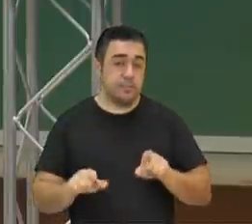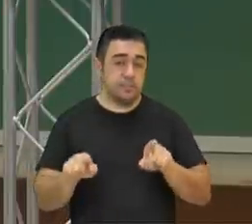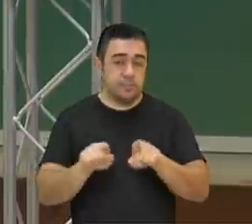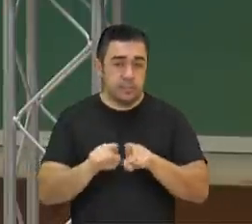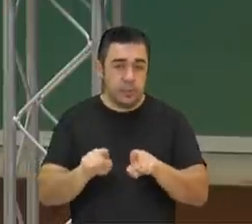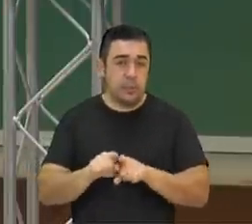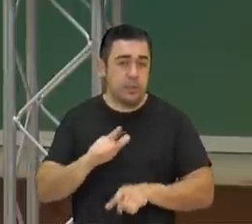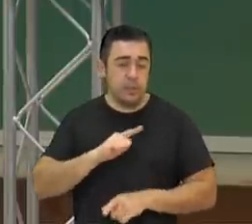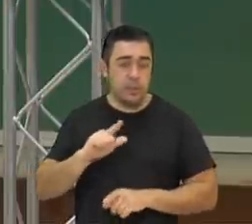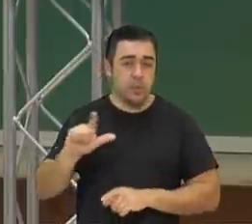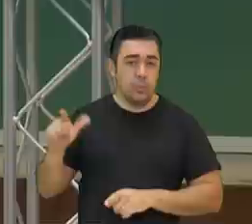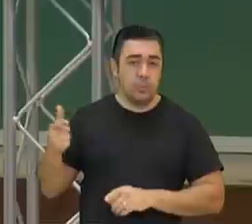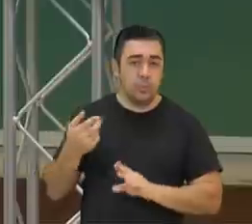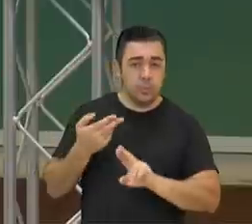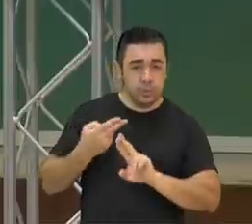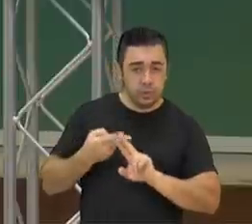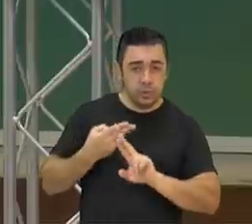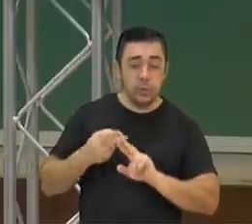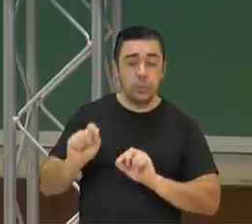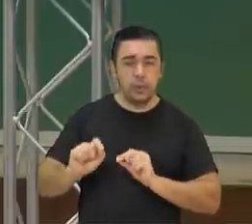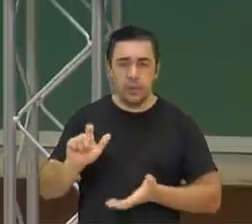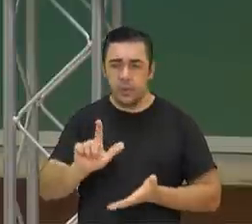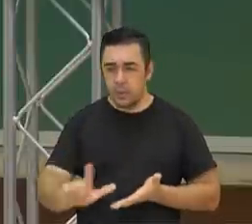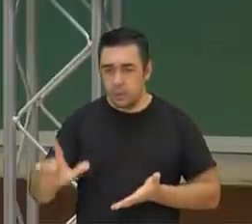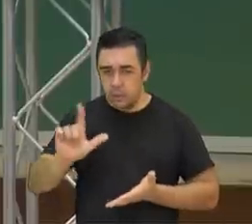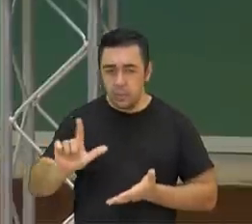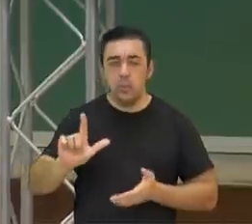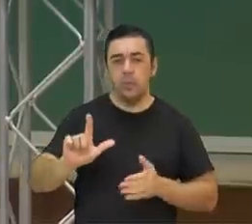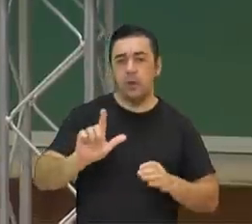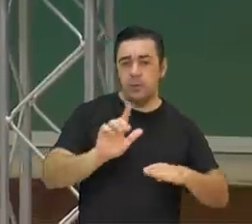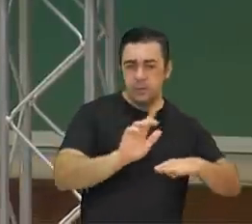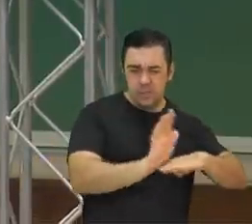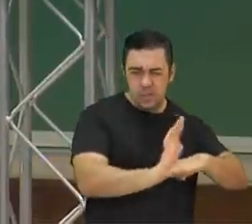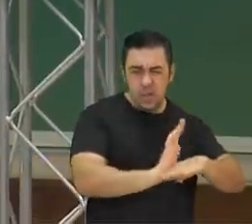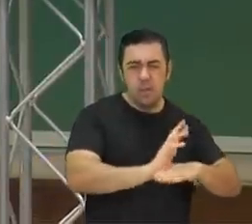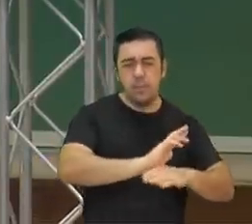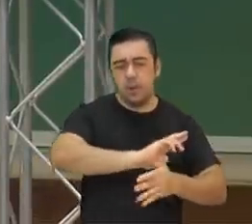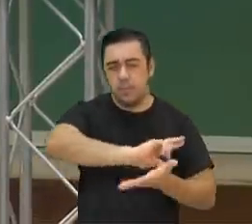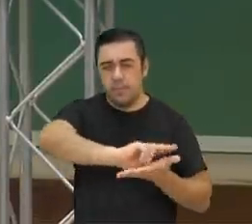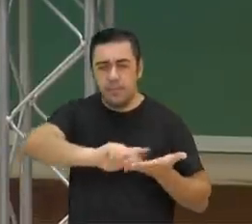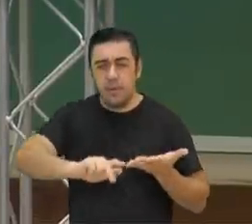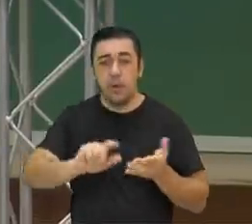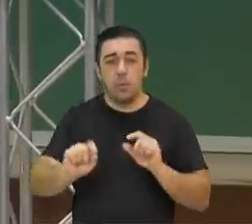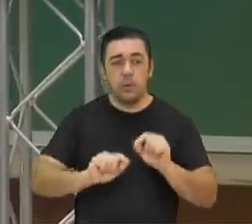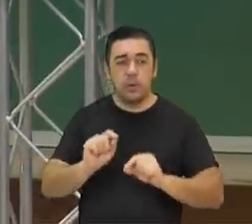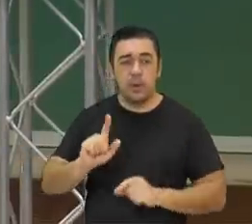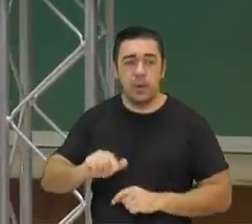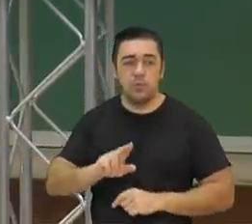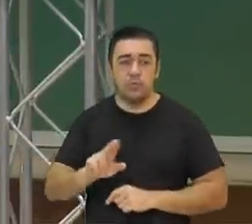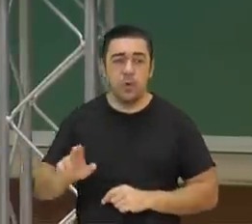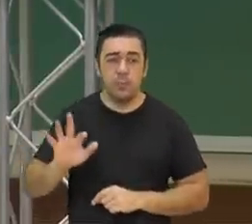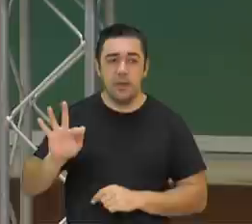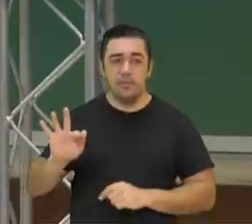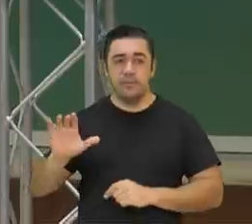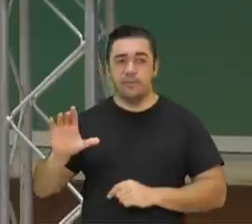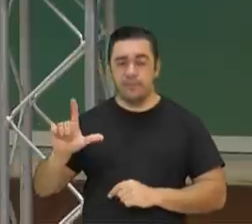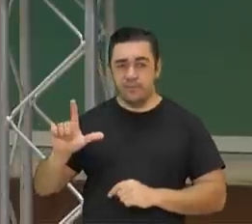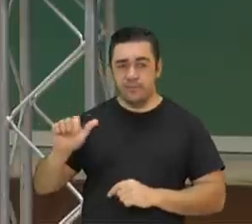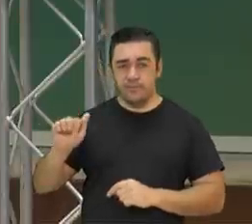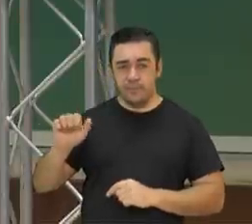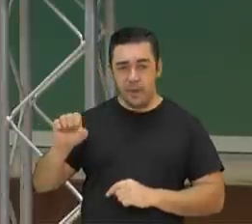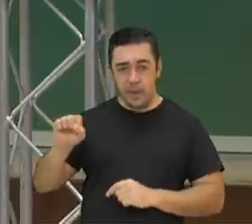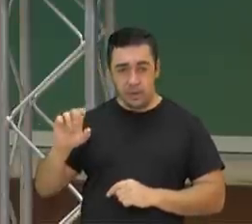um recurso muito utilizado na literatura, no cinema, nas artes em geral, que a gente chama de flash forward. Né? Então, sempre